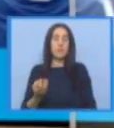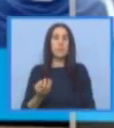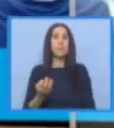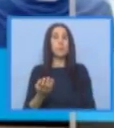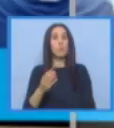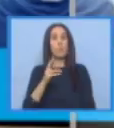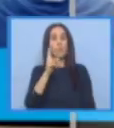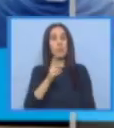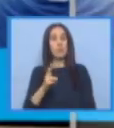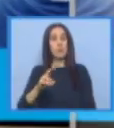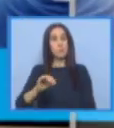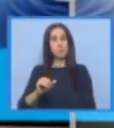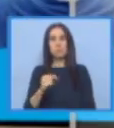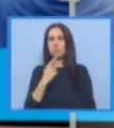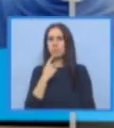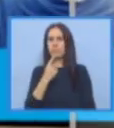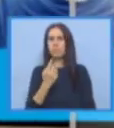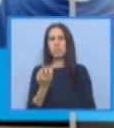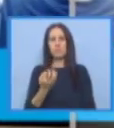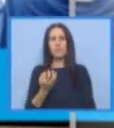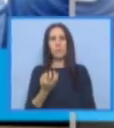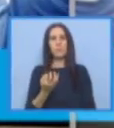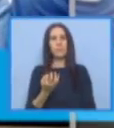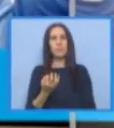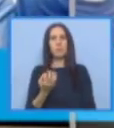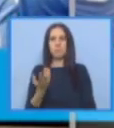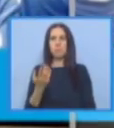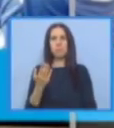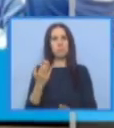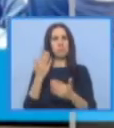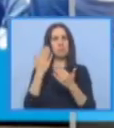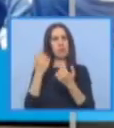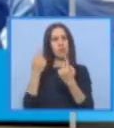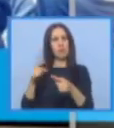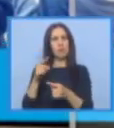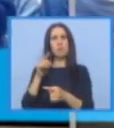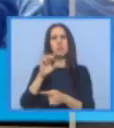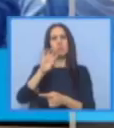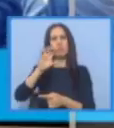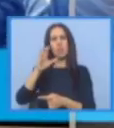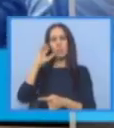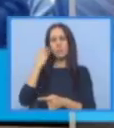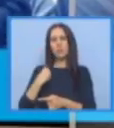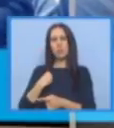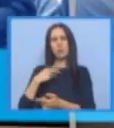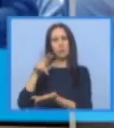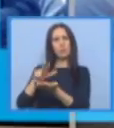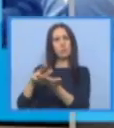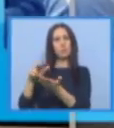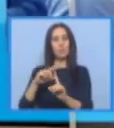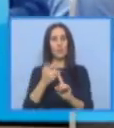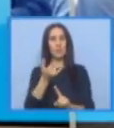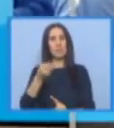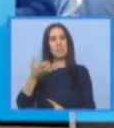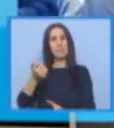o Vaticano reconheceu implicitamente o Estado palestiniano em 2015, quando se assinou